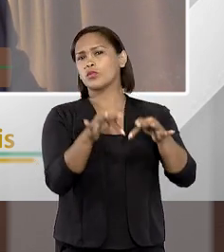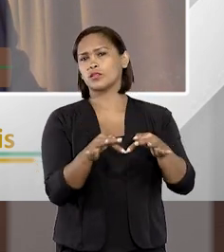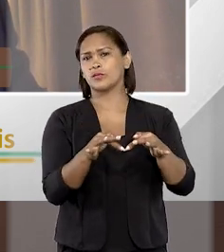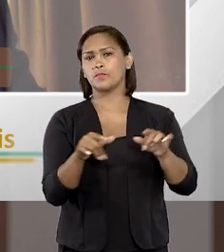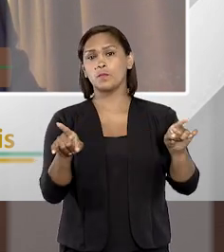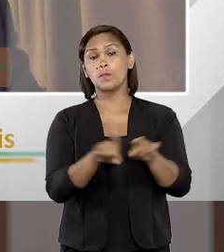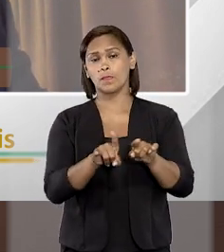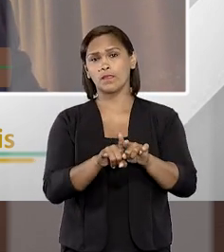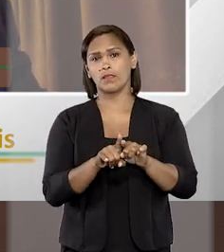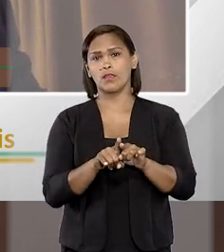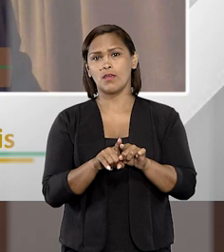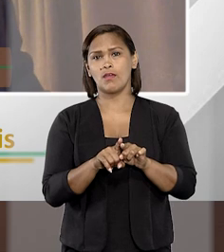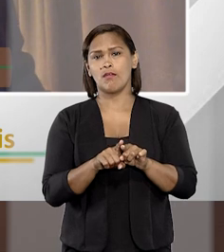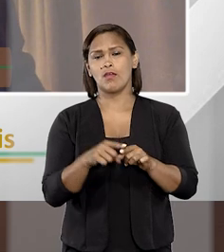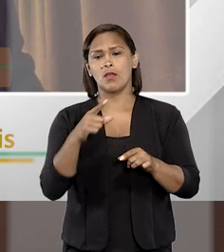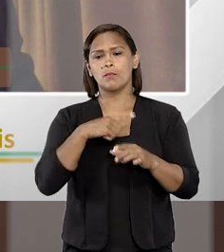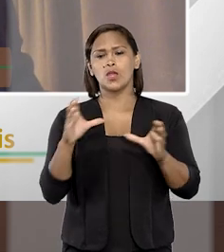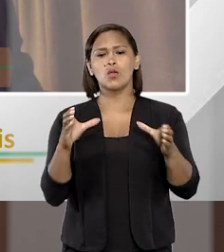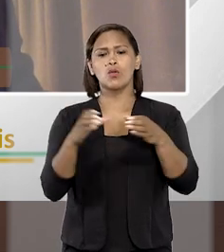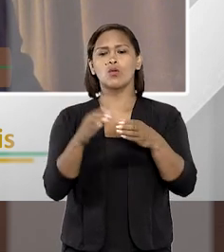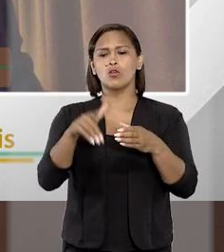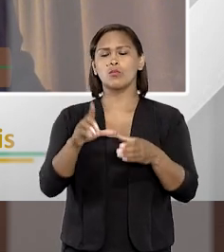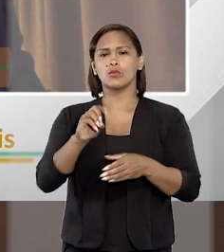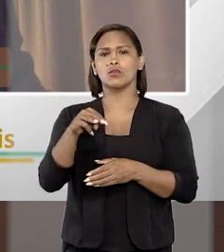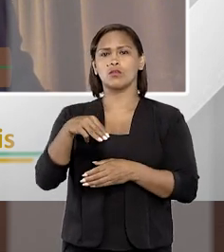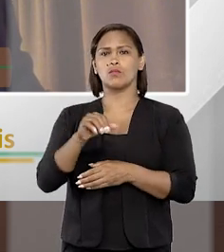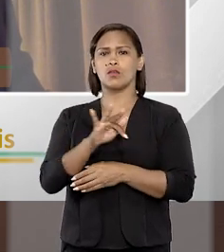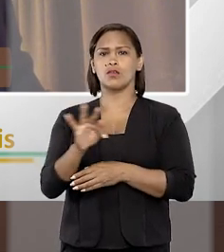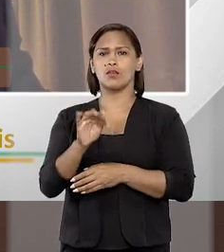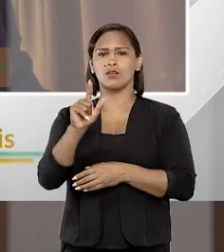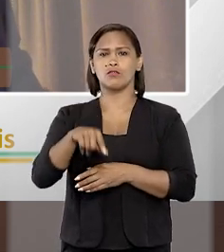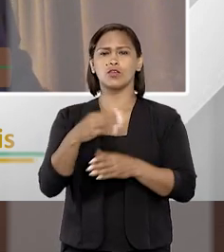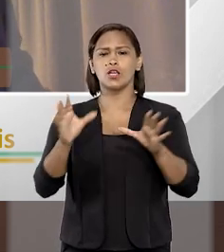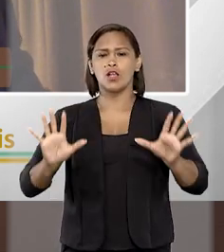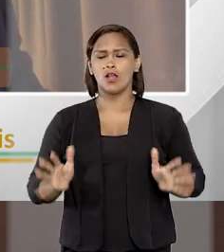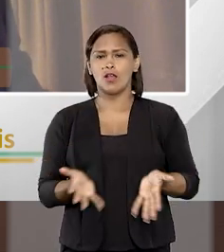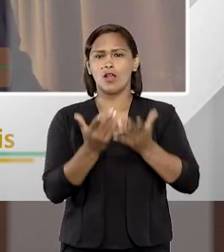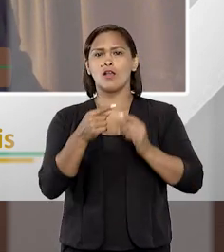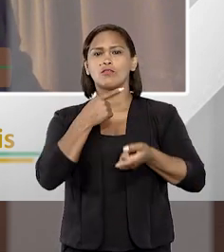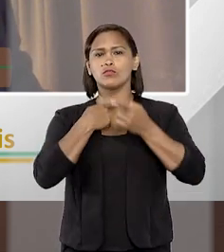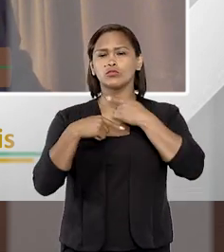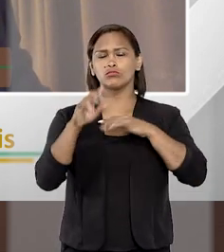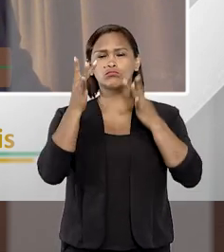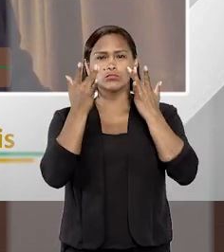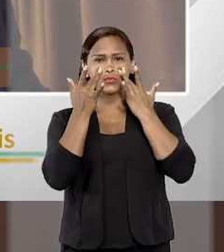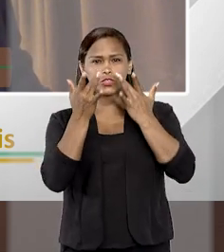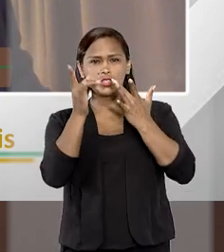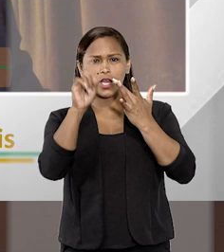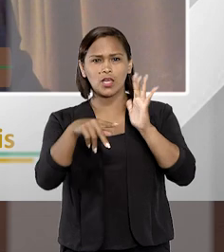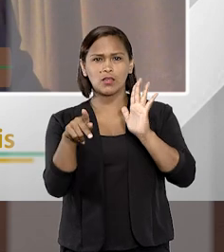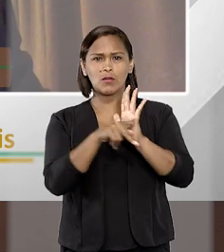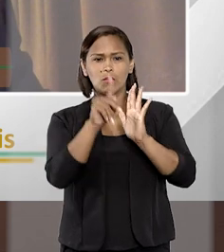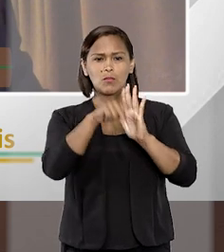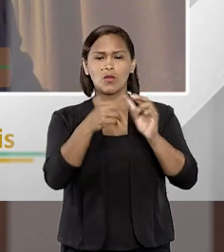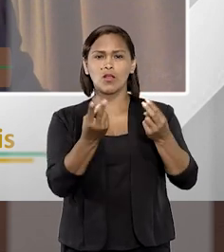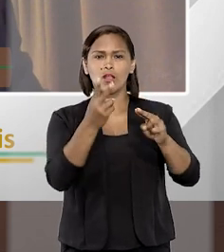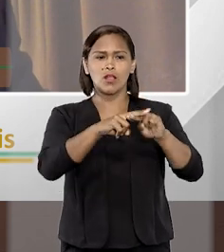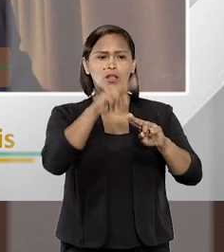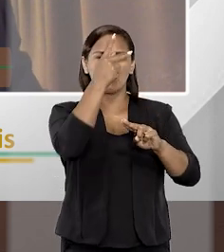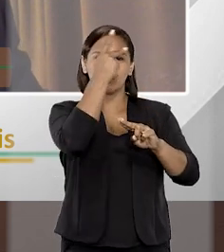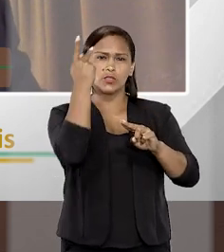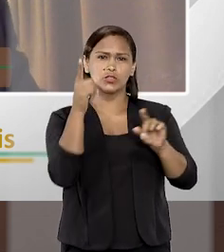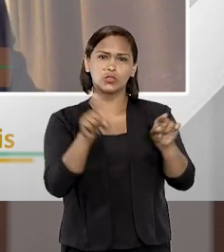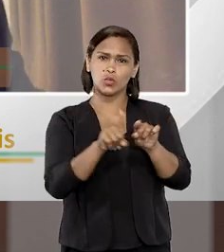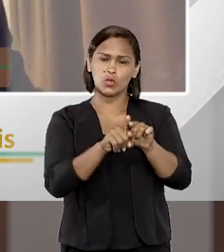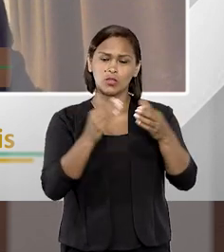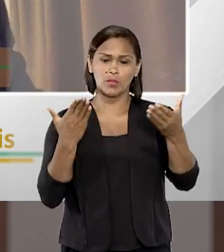Além disso seu cuca o dmf do fomento ações de atenção ao preso como